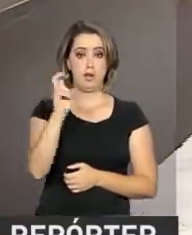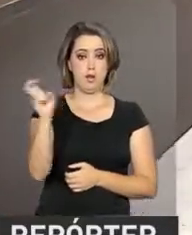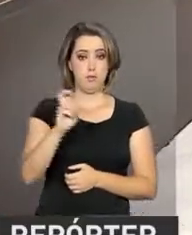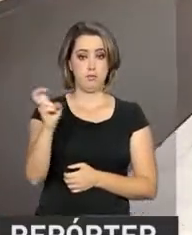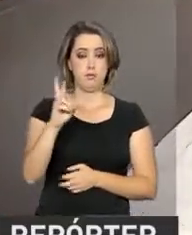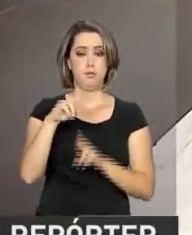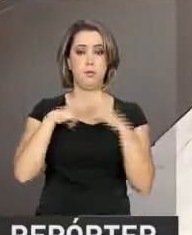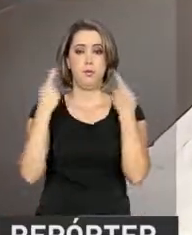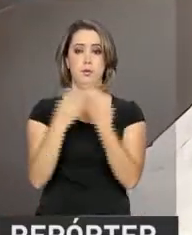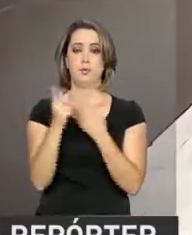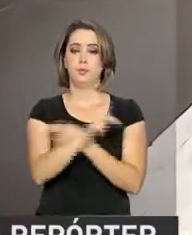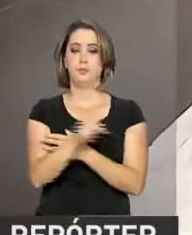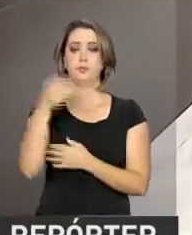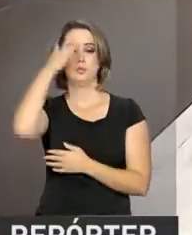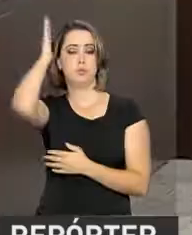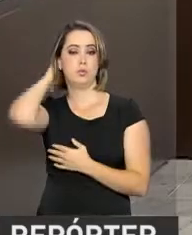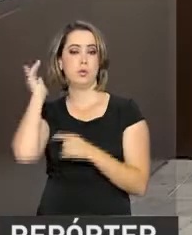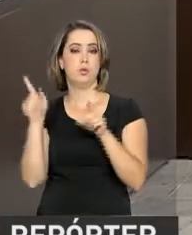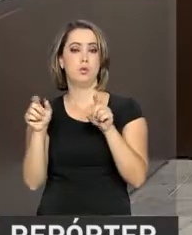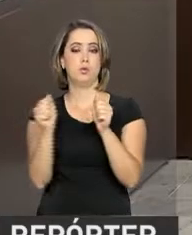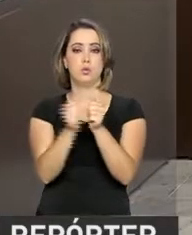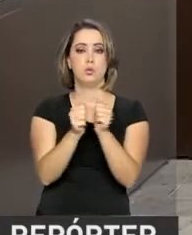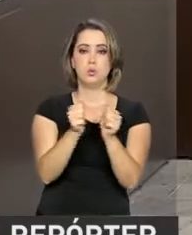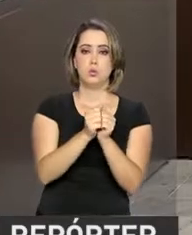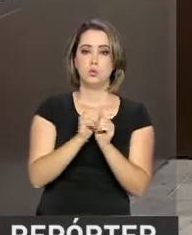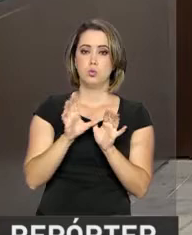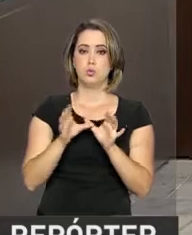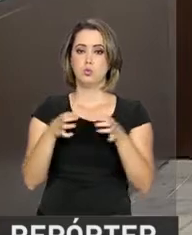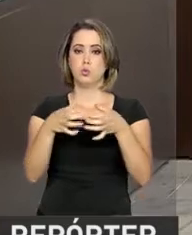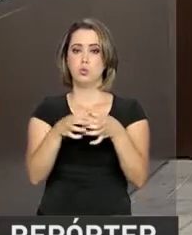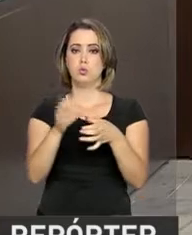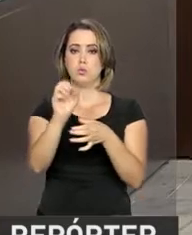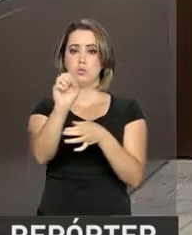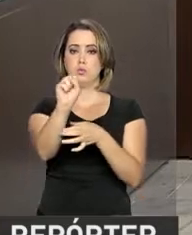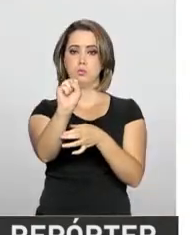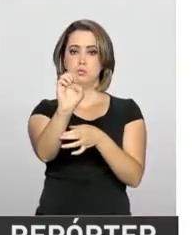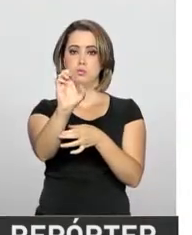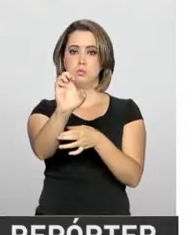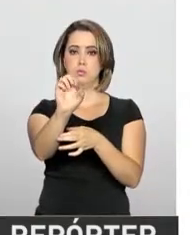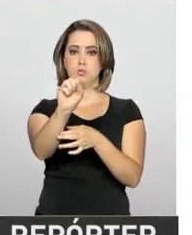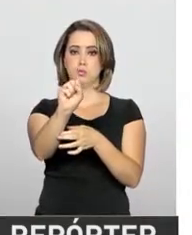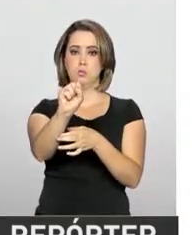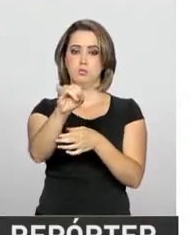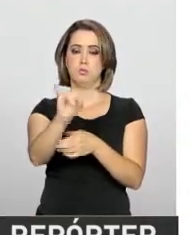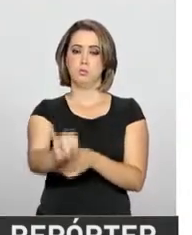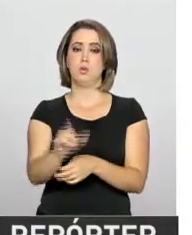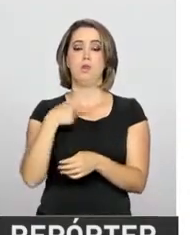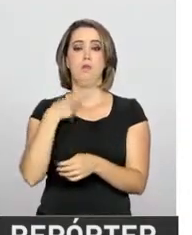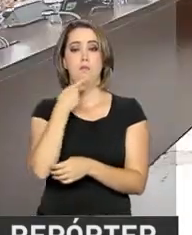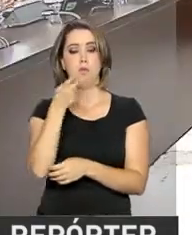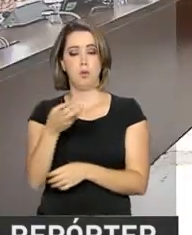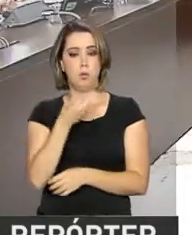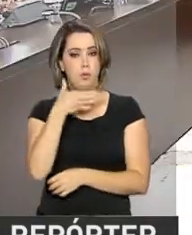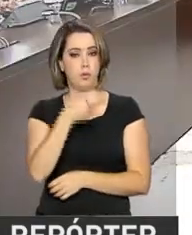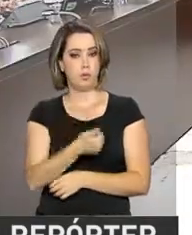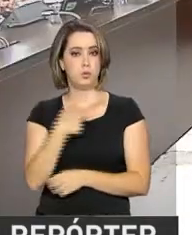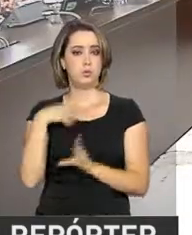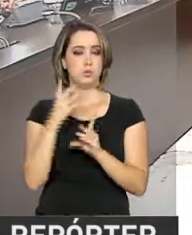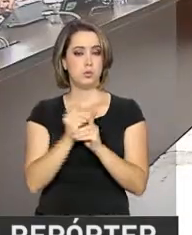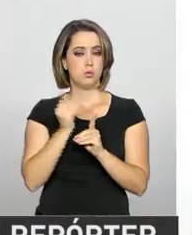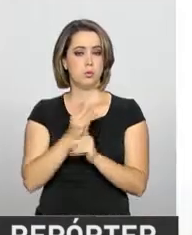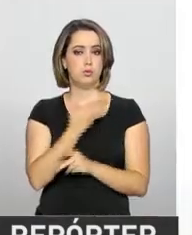michel temer com representantes do conselho nacional do sesi na abertura temer fez uma avaliação positiva dos